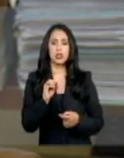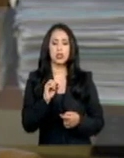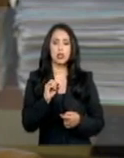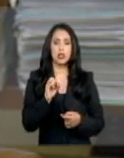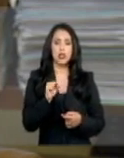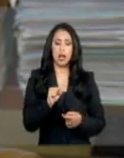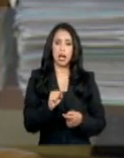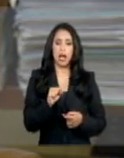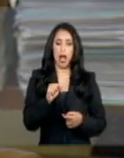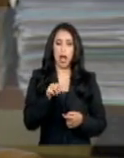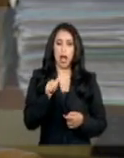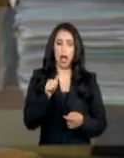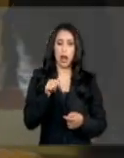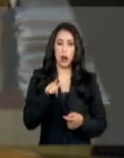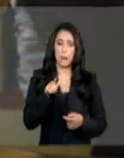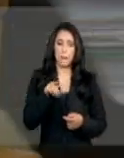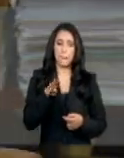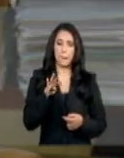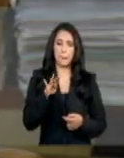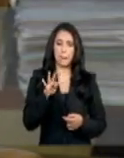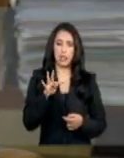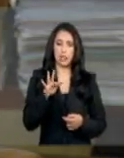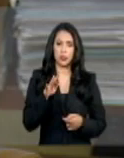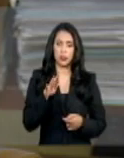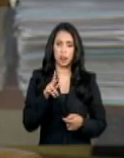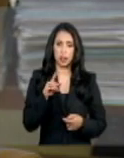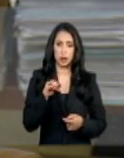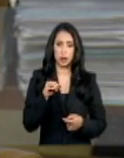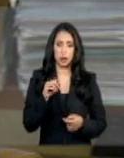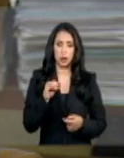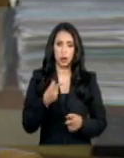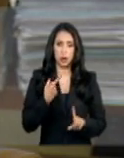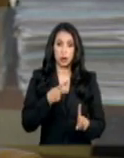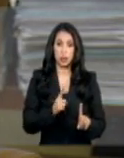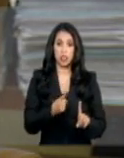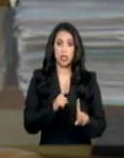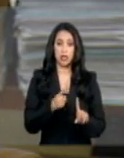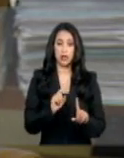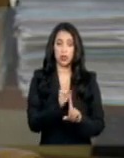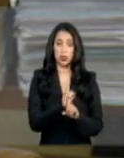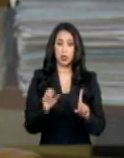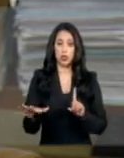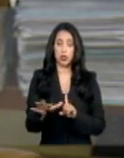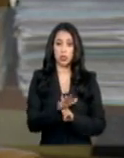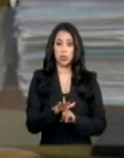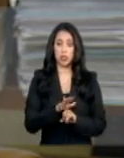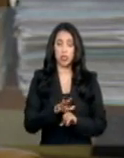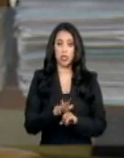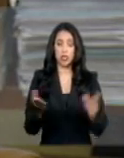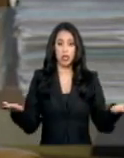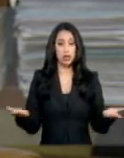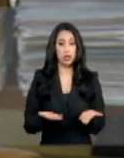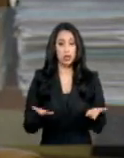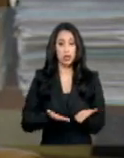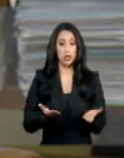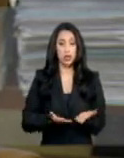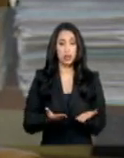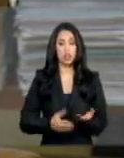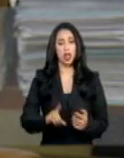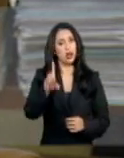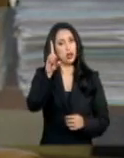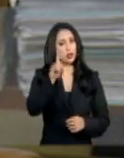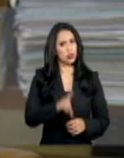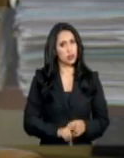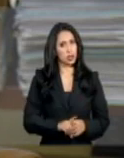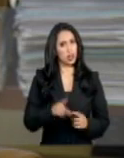aspas um dos grandes desafios da sociedade moderna é a preservação do direito à